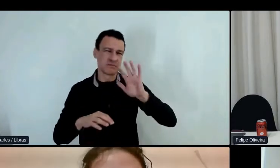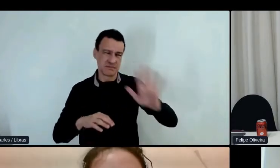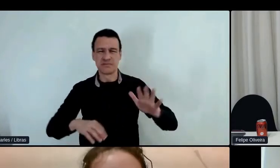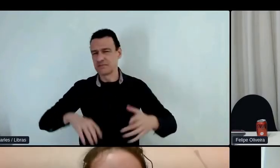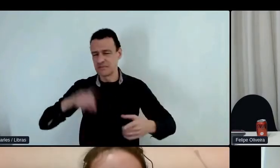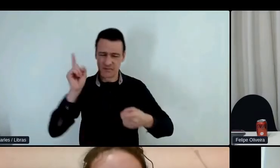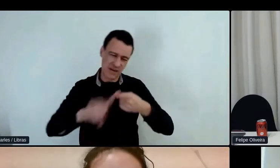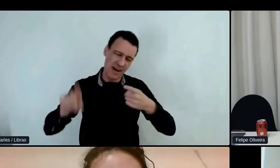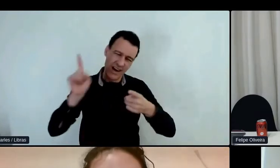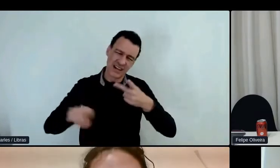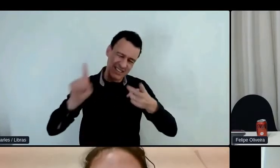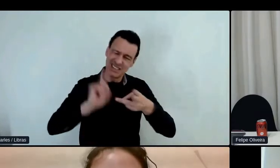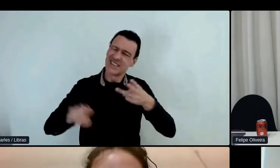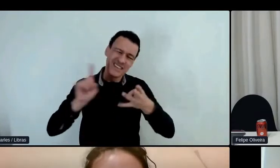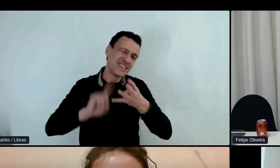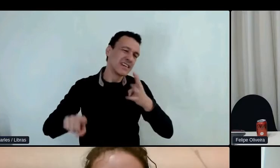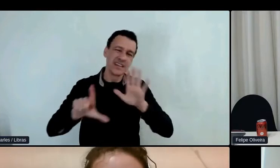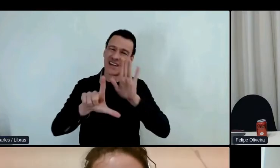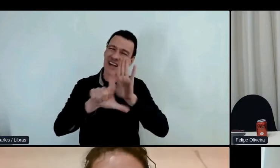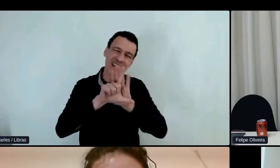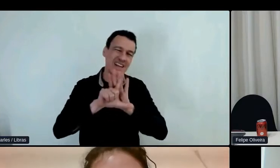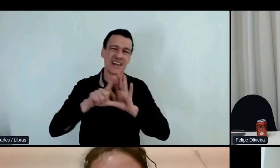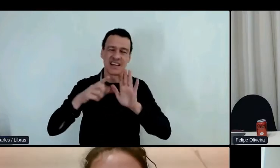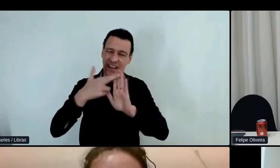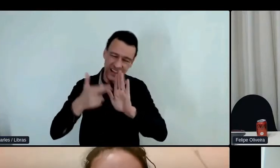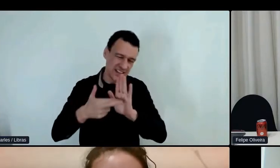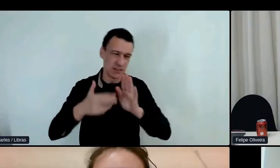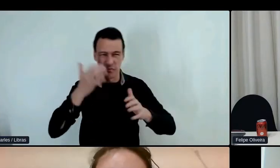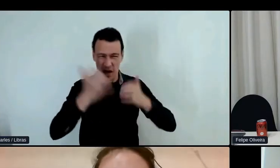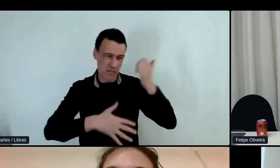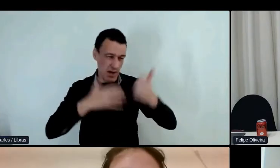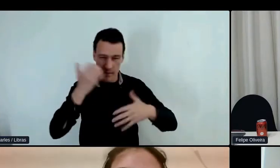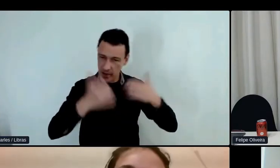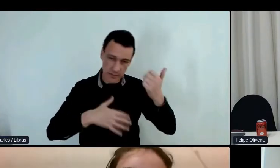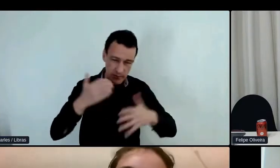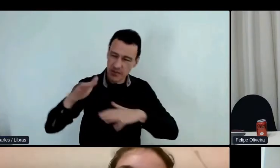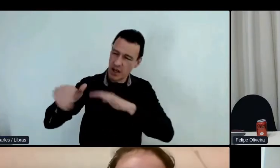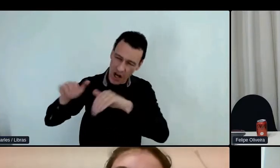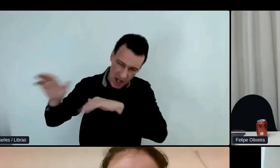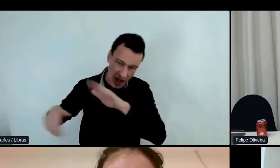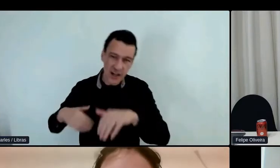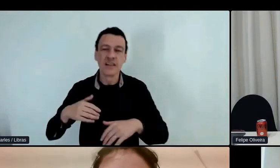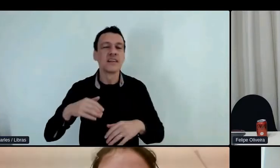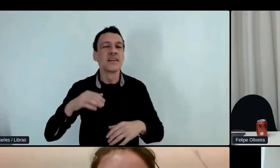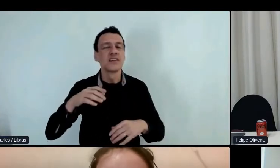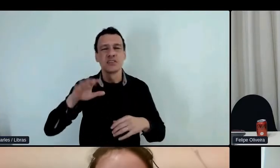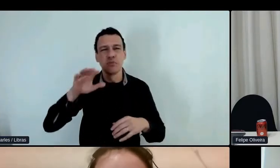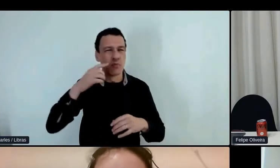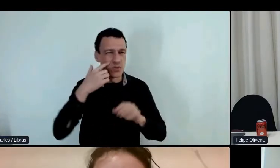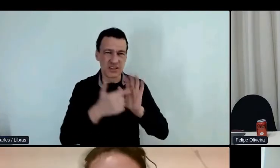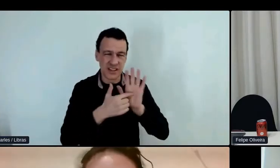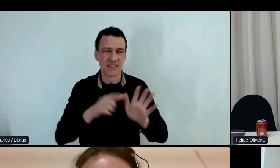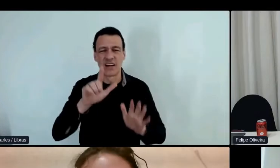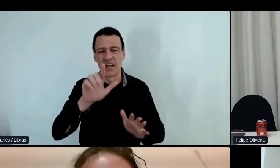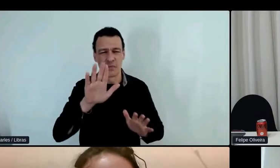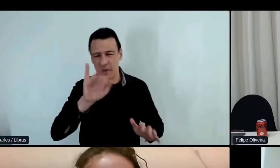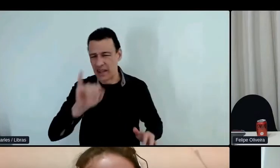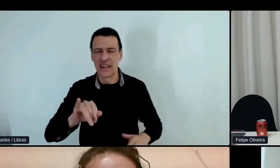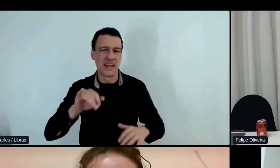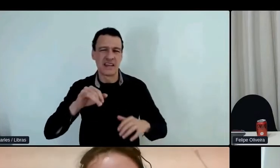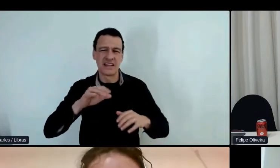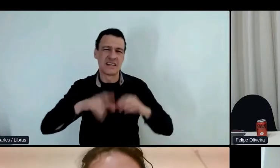prova, aí que eles falavam que era regalia. Eu falei, tudo bem, não tem problema, a gente conversa de outra maneira. Então, porque